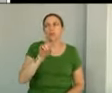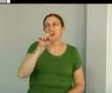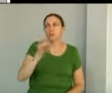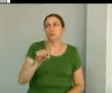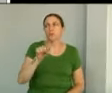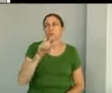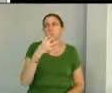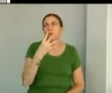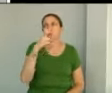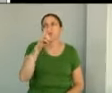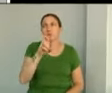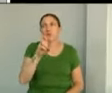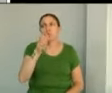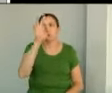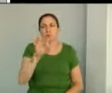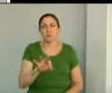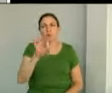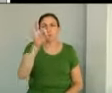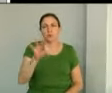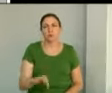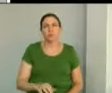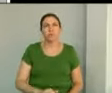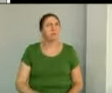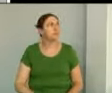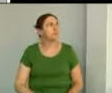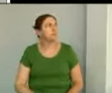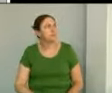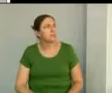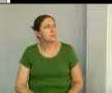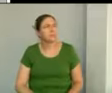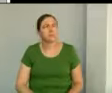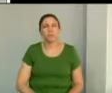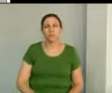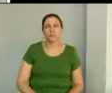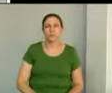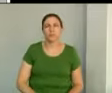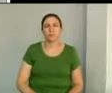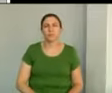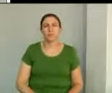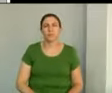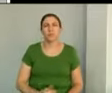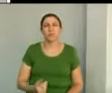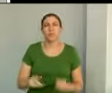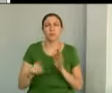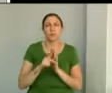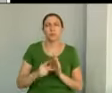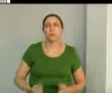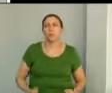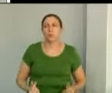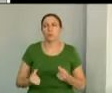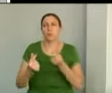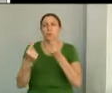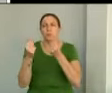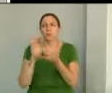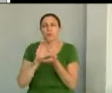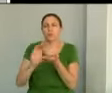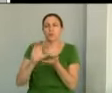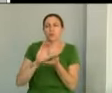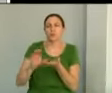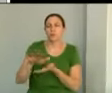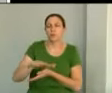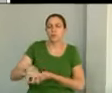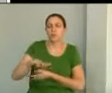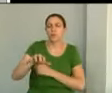92,45% da despesa seria, então, de custeio. De investimentos das